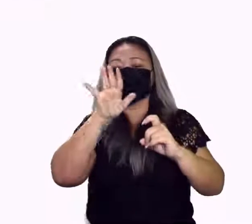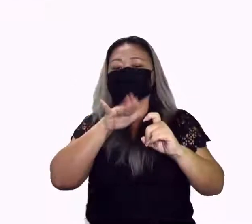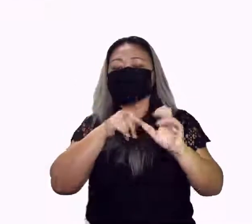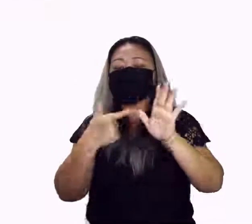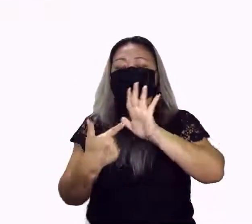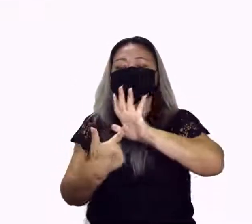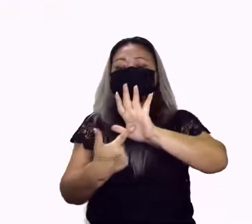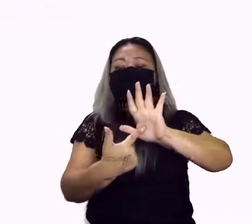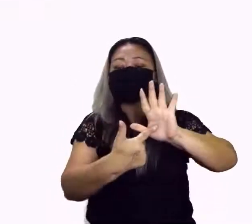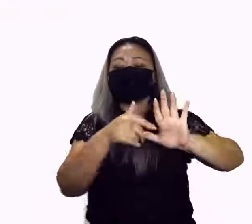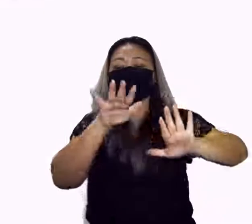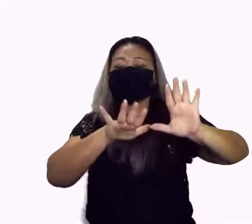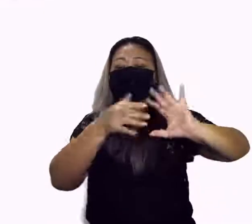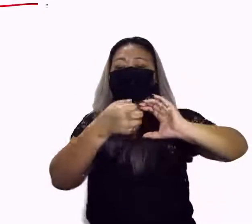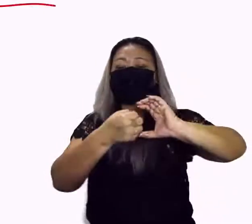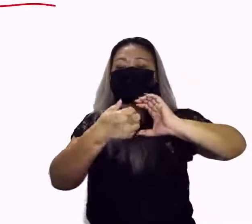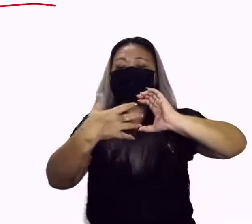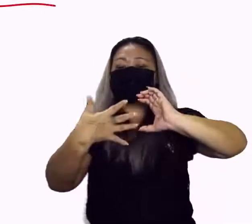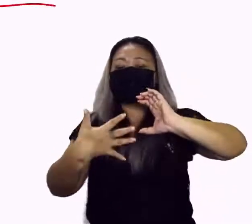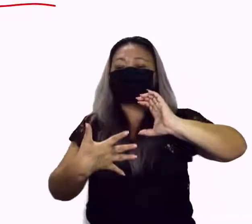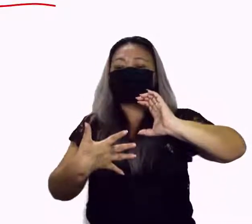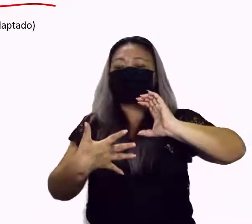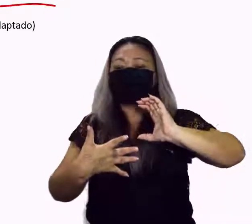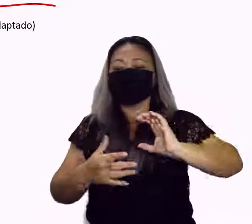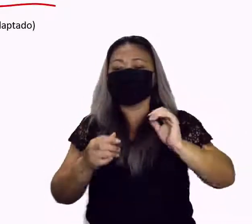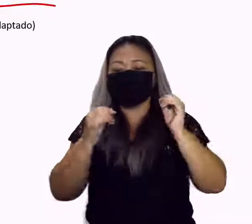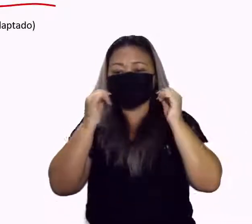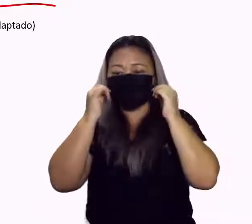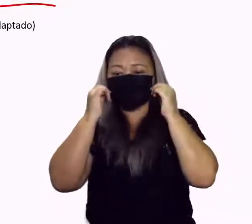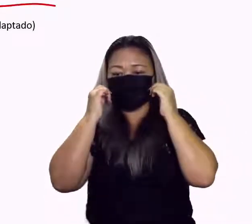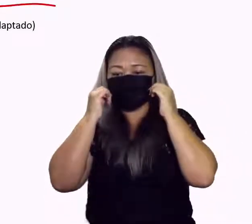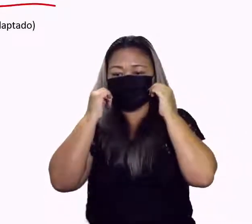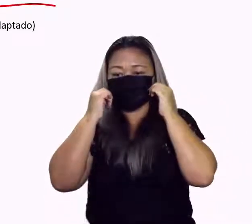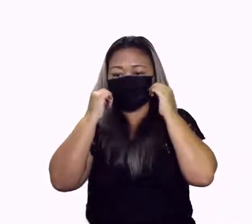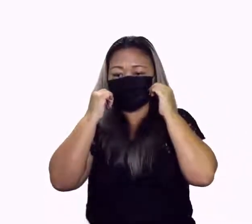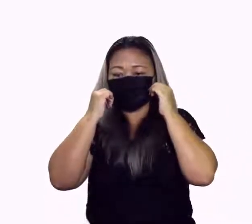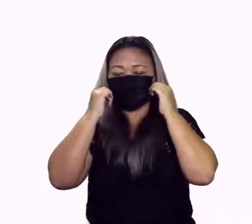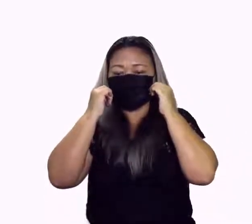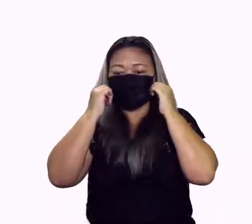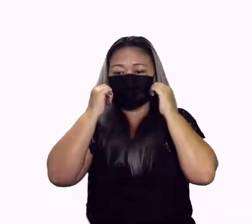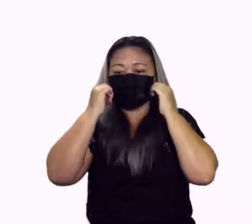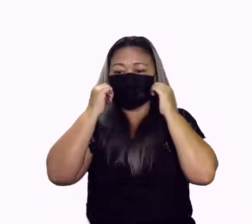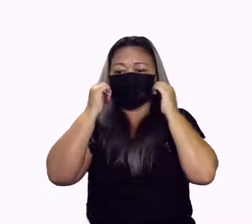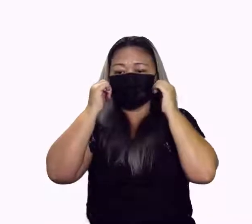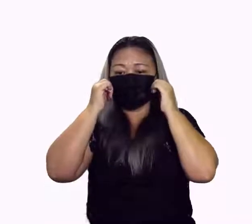mítico apresenta algumas de suas características.